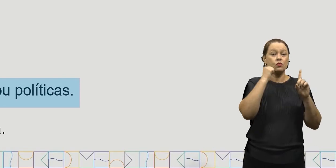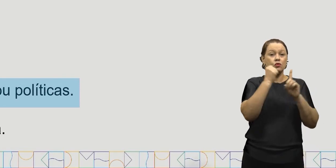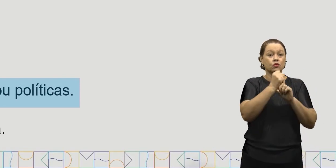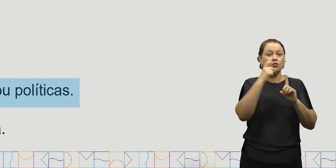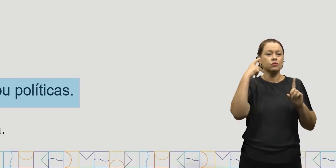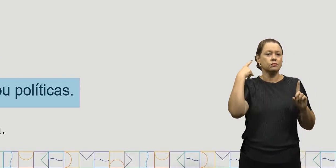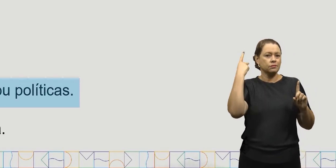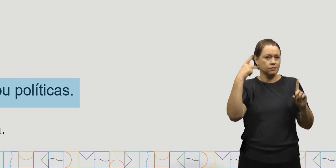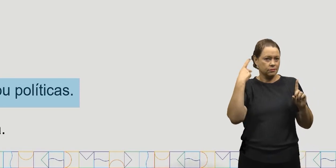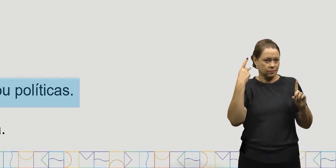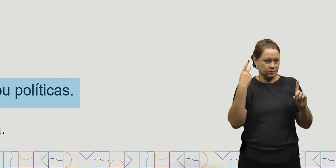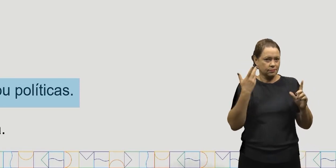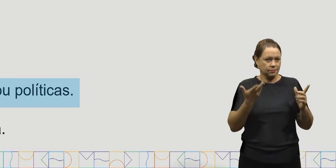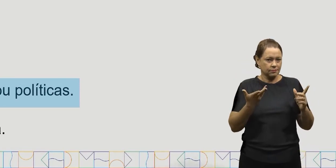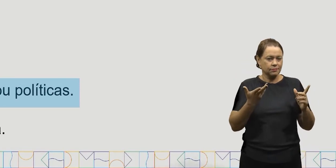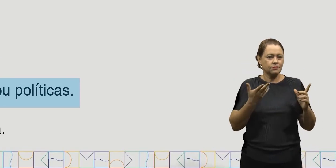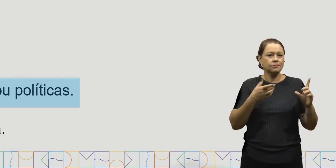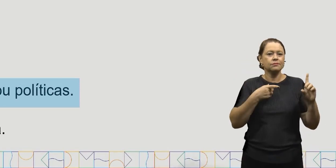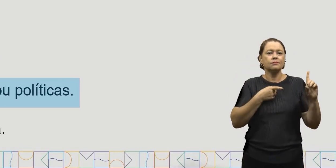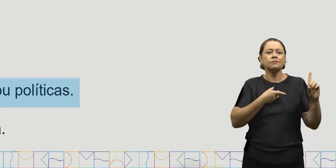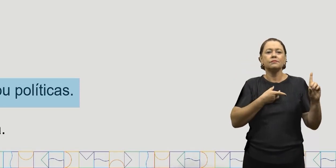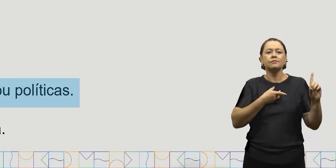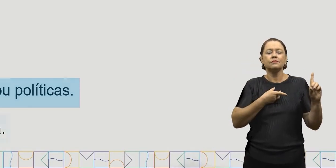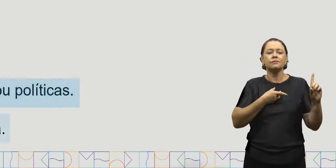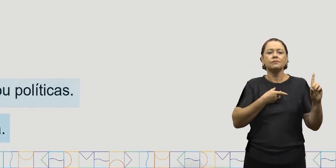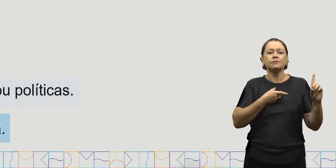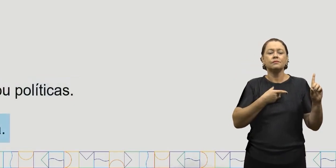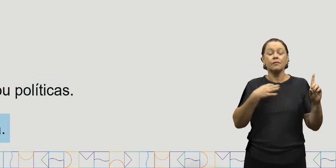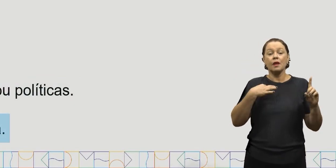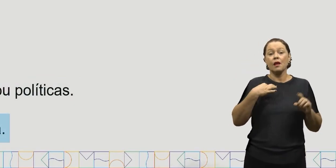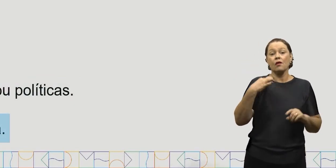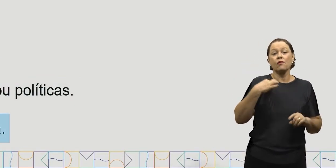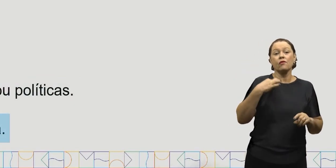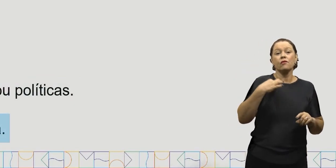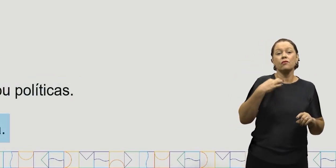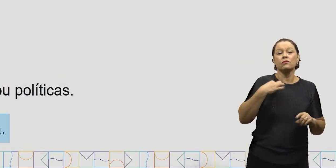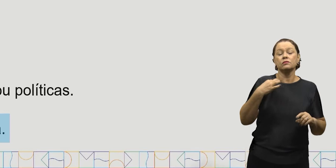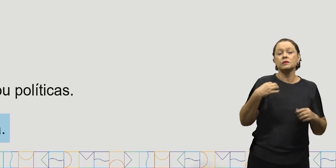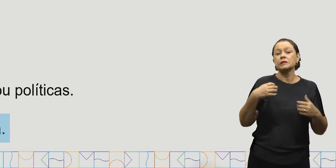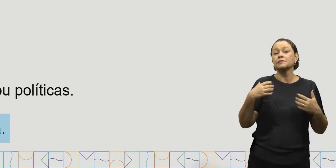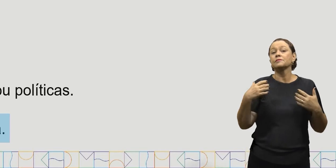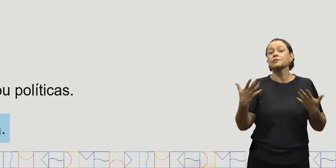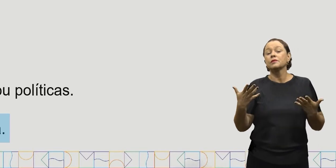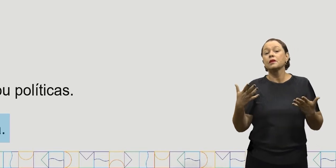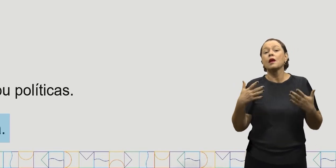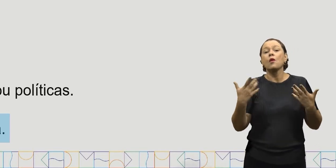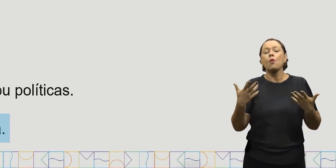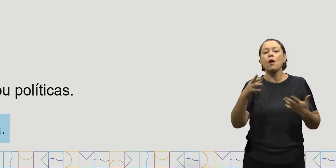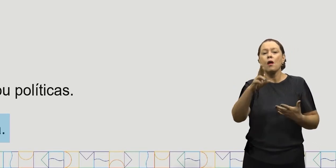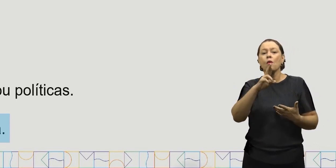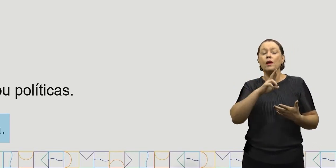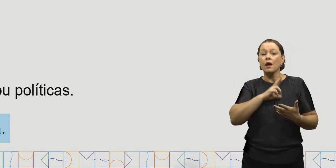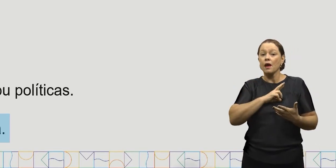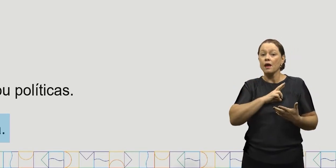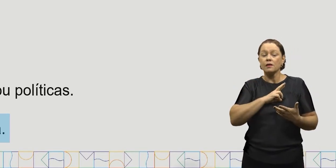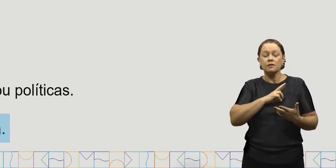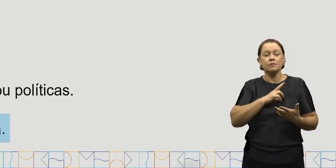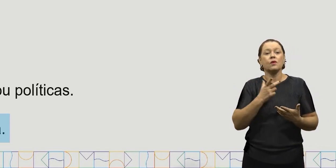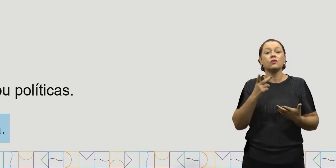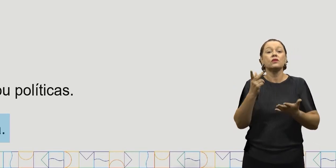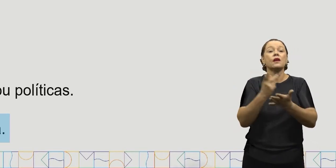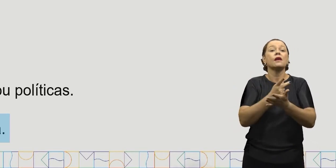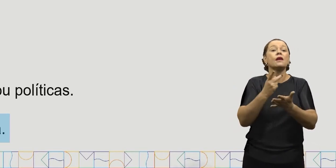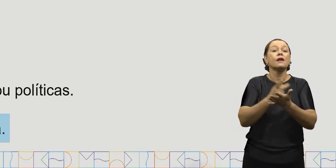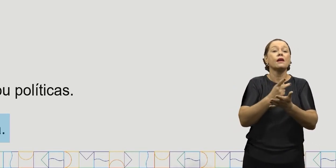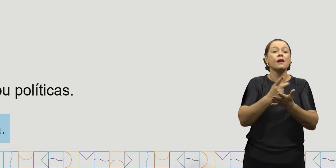questões sociais ou políticas. E alternativa D, questão voluntária. E aí, qual será a resposta? Qual